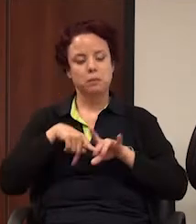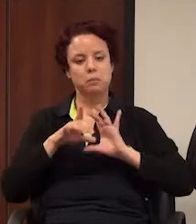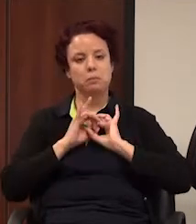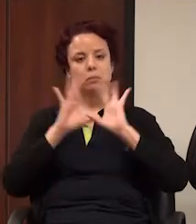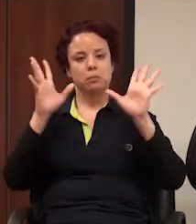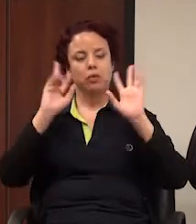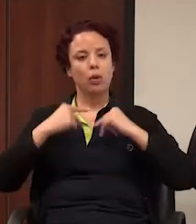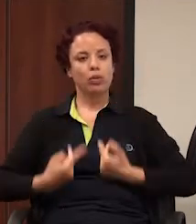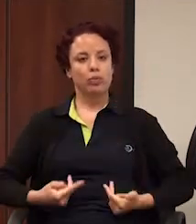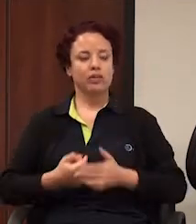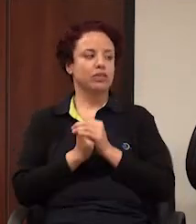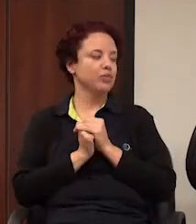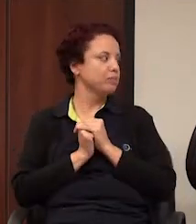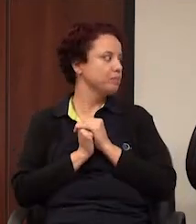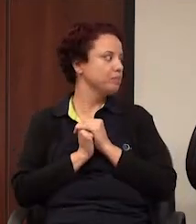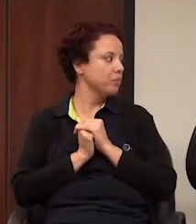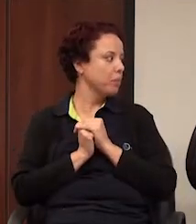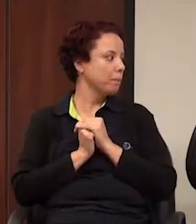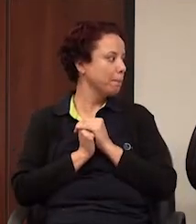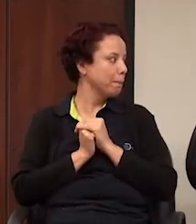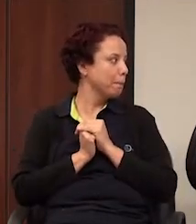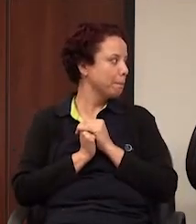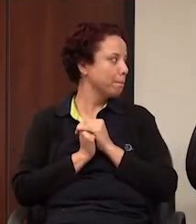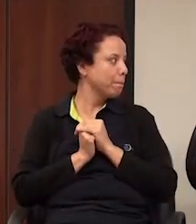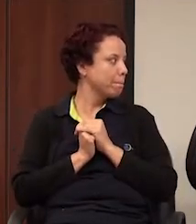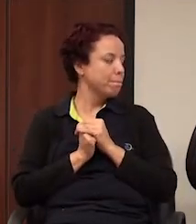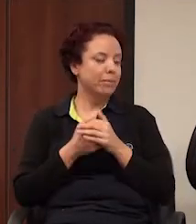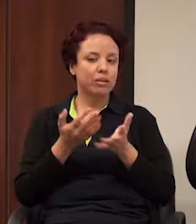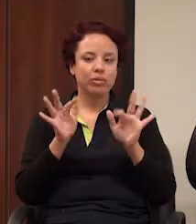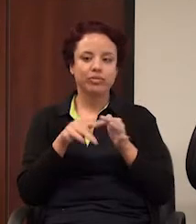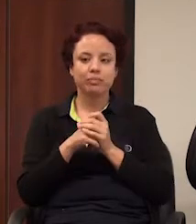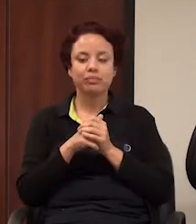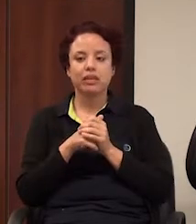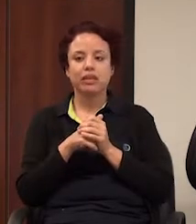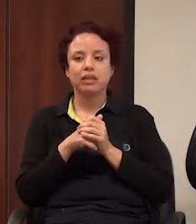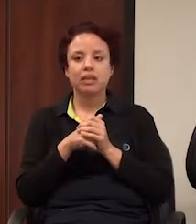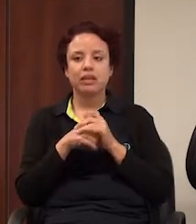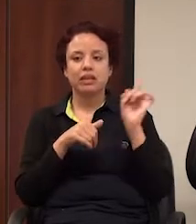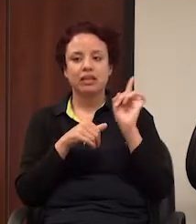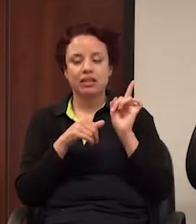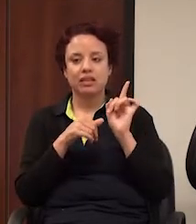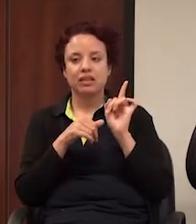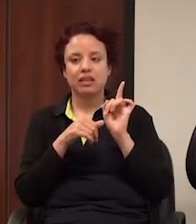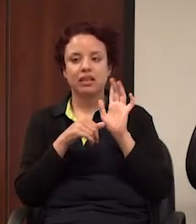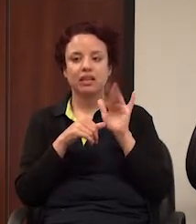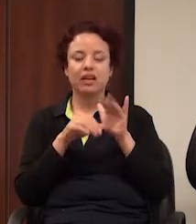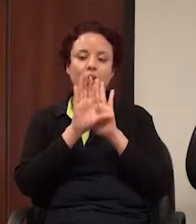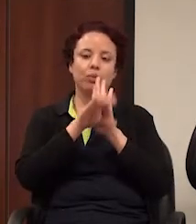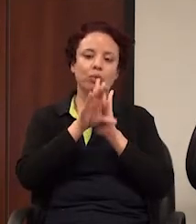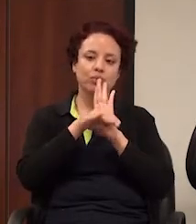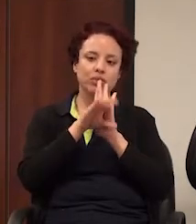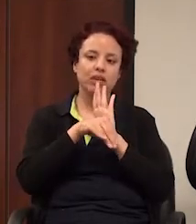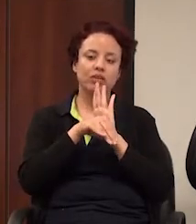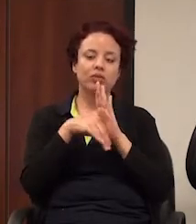pessoa humana. Né? Bom, enfim, né, essas daqui seriam as partes mais conceituais para